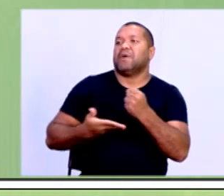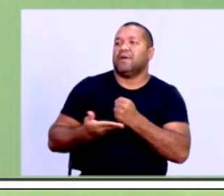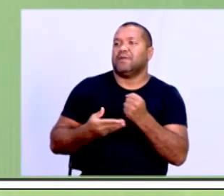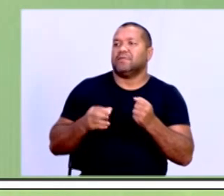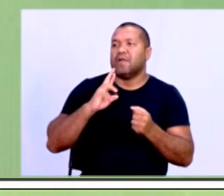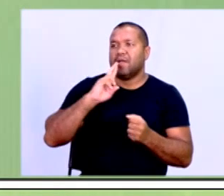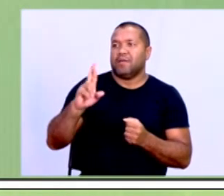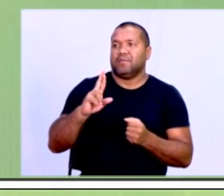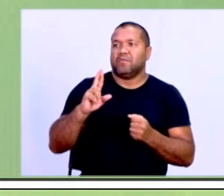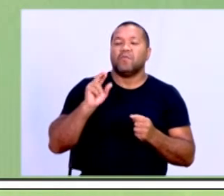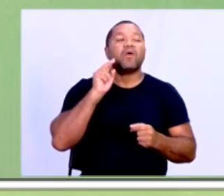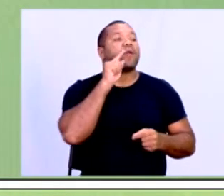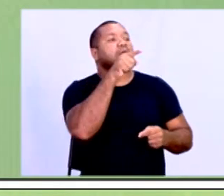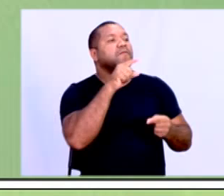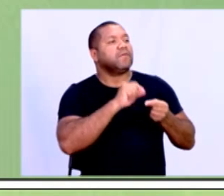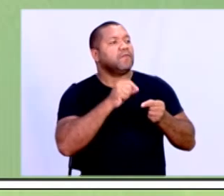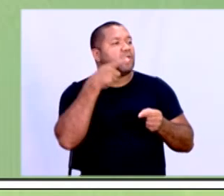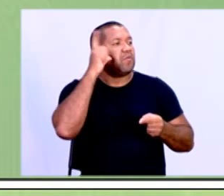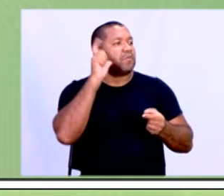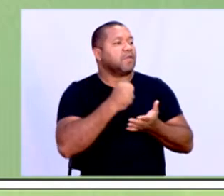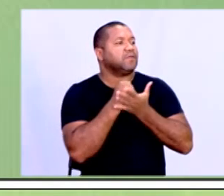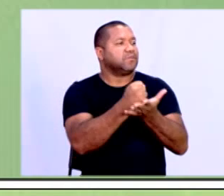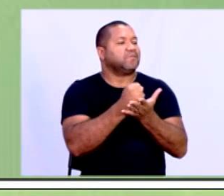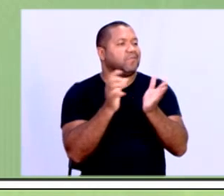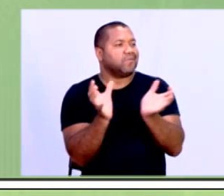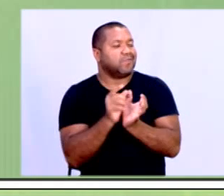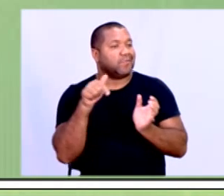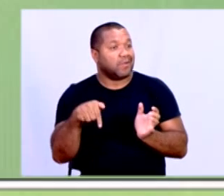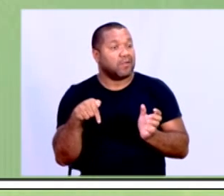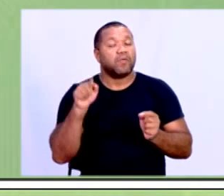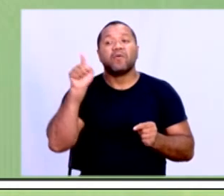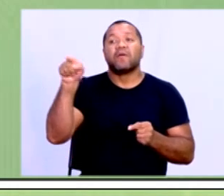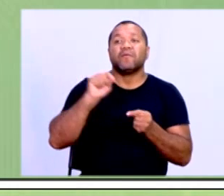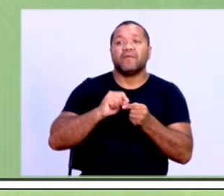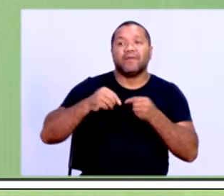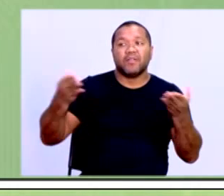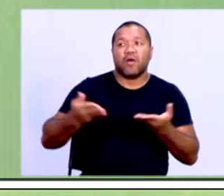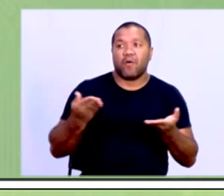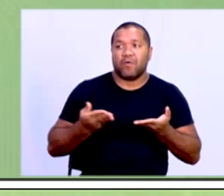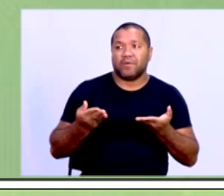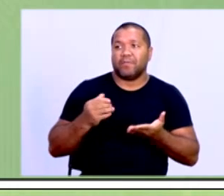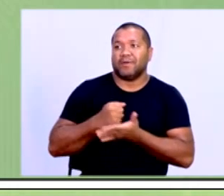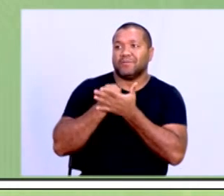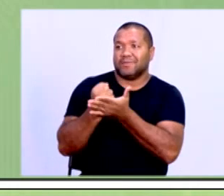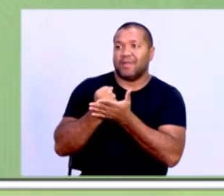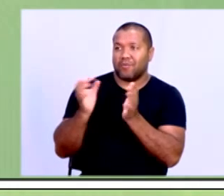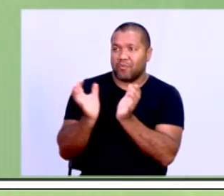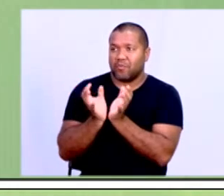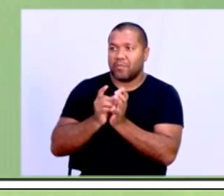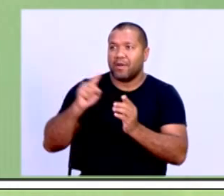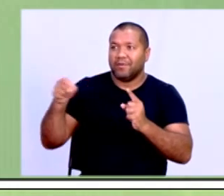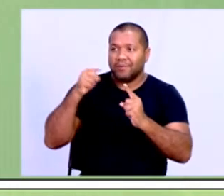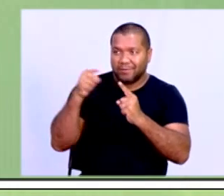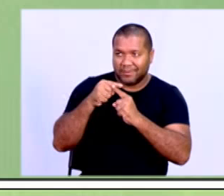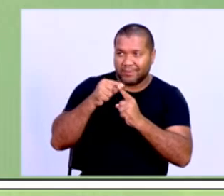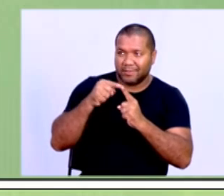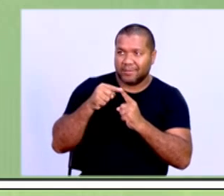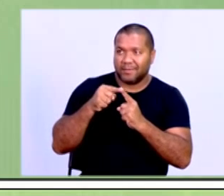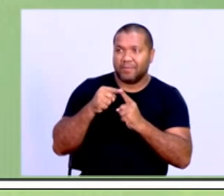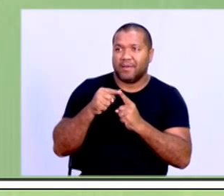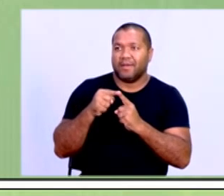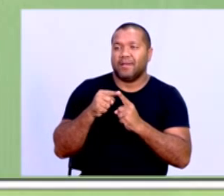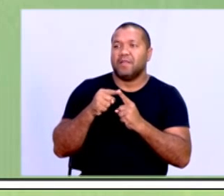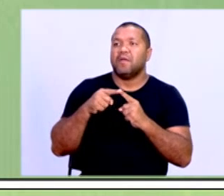ajudou o time a atingir a meta? O que vai fazer hoje para ajudar o time a atingir essa meta? Tem